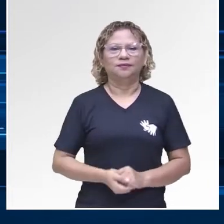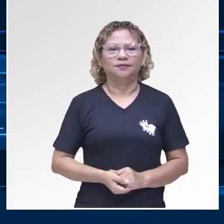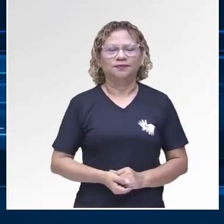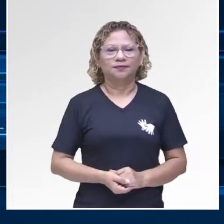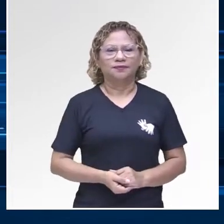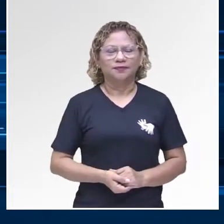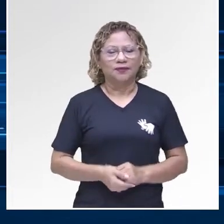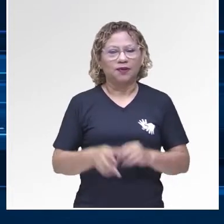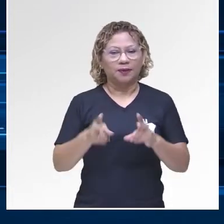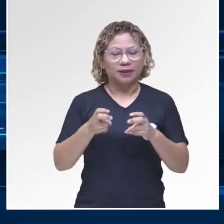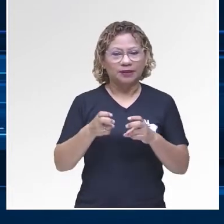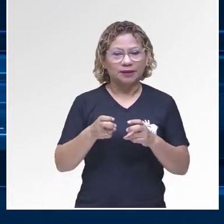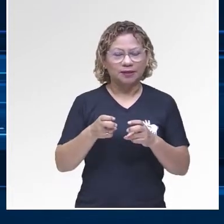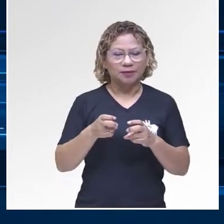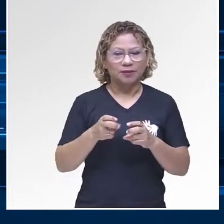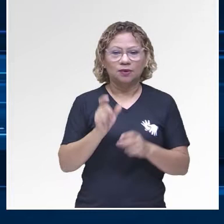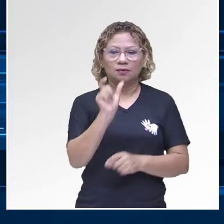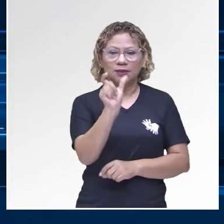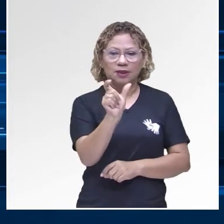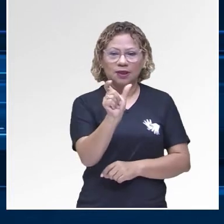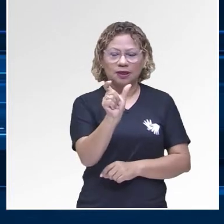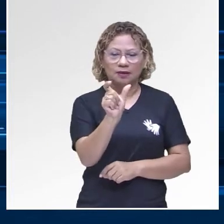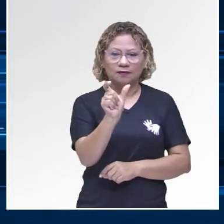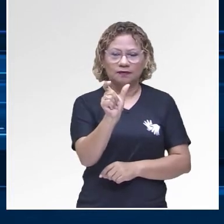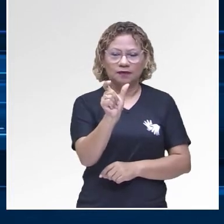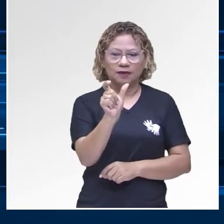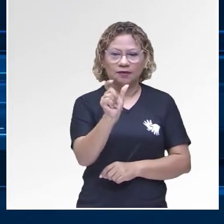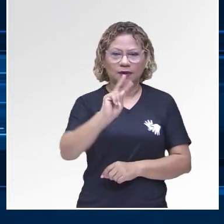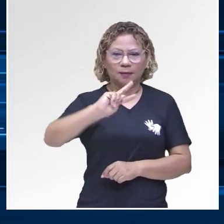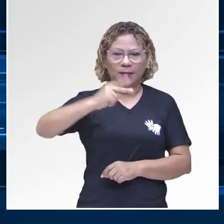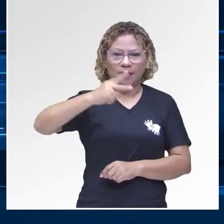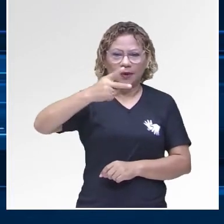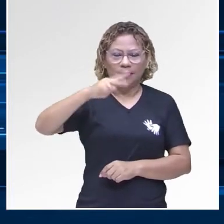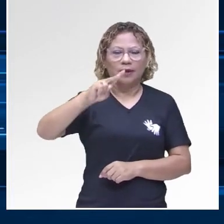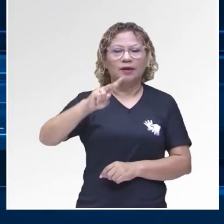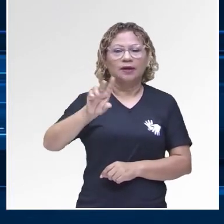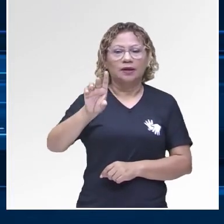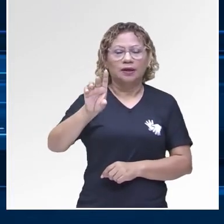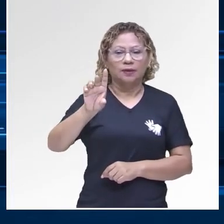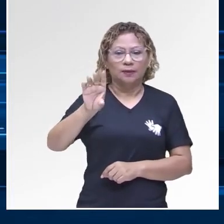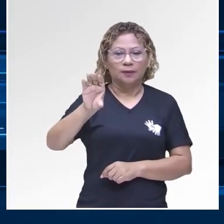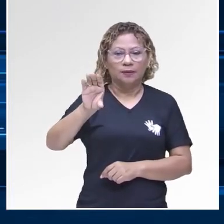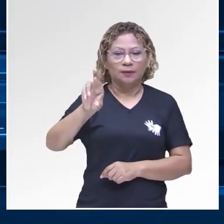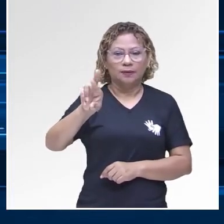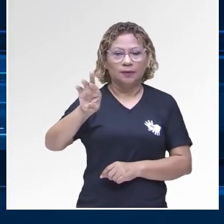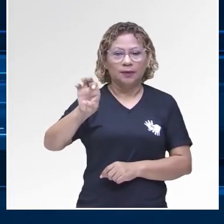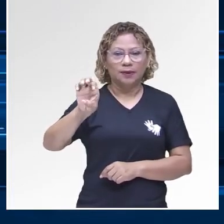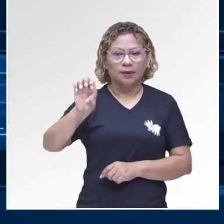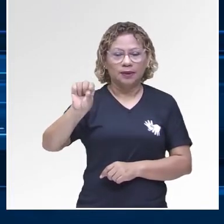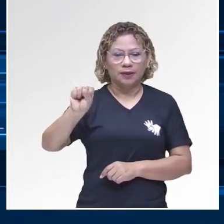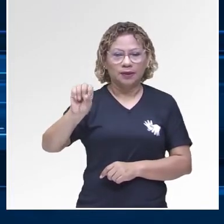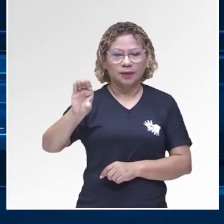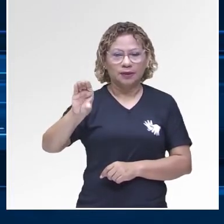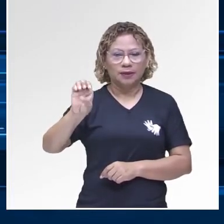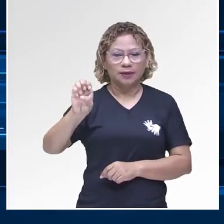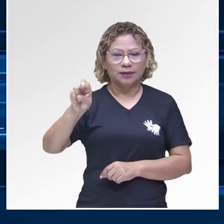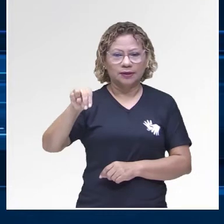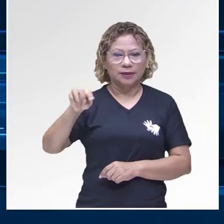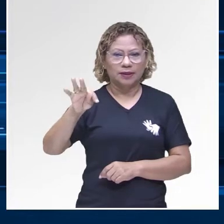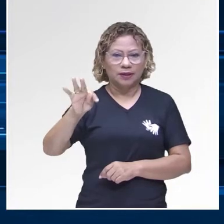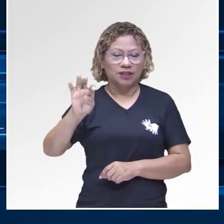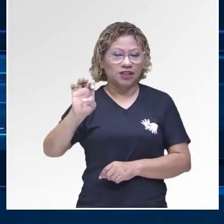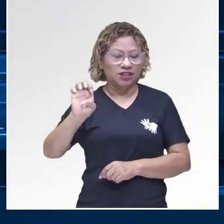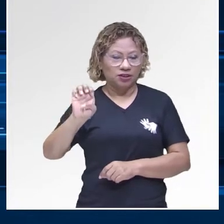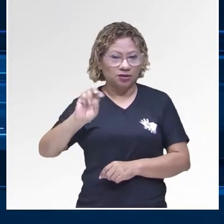Na primeira, os termos aumentavam de valor. Por isso, ela era classificada como crescente.